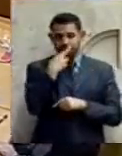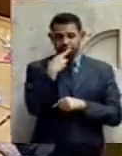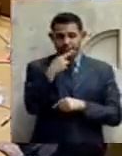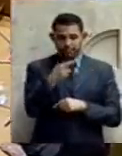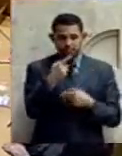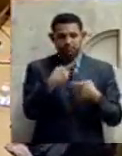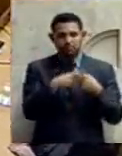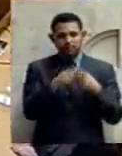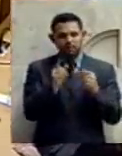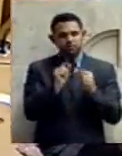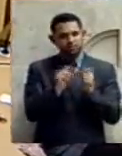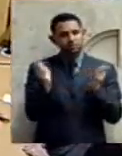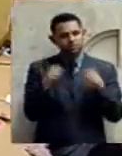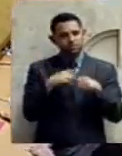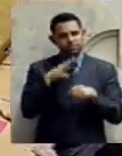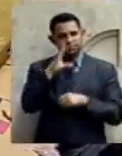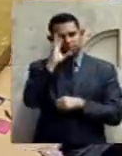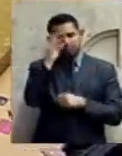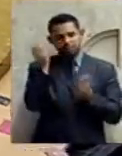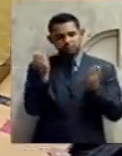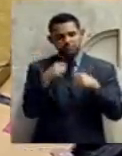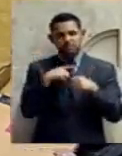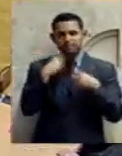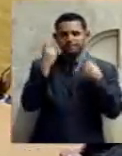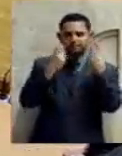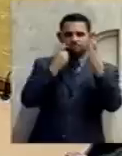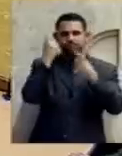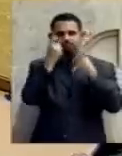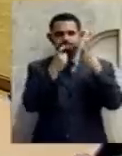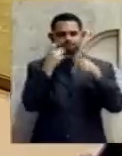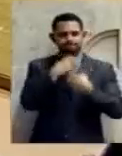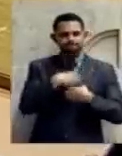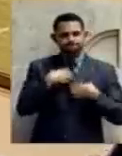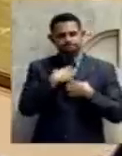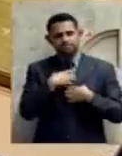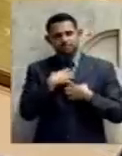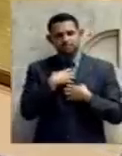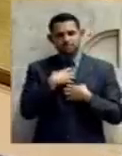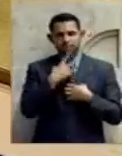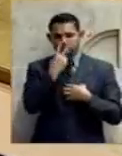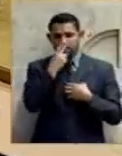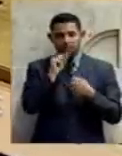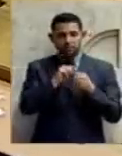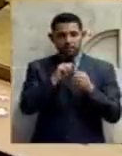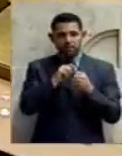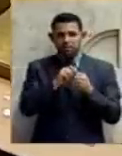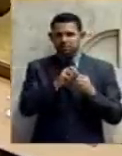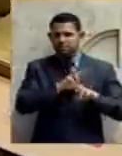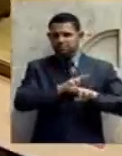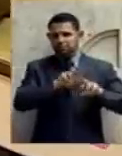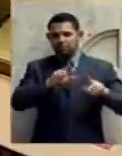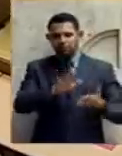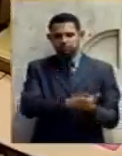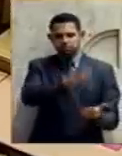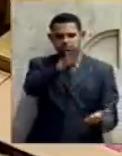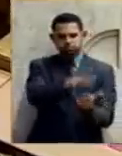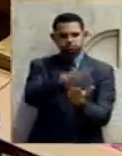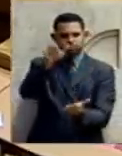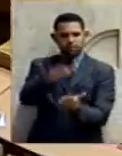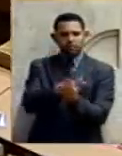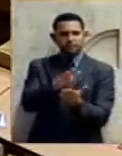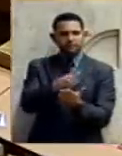elementos de sobra para termos com o que nos preocupar. O descompasso entre o volume de processos que entram,